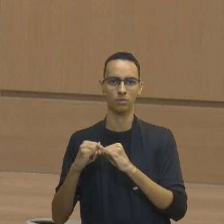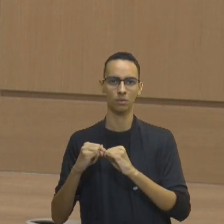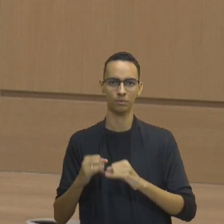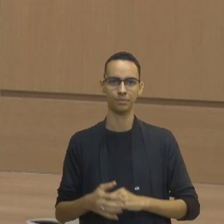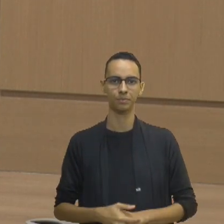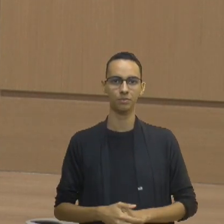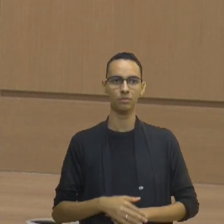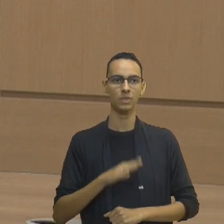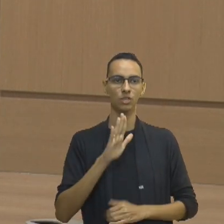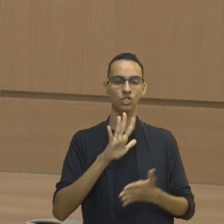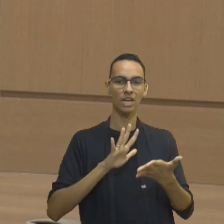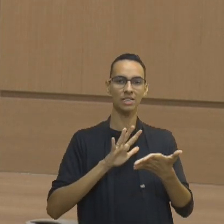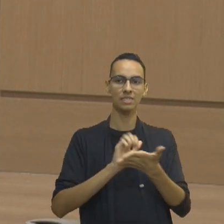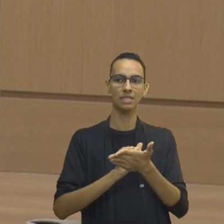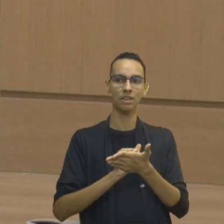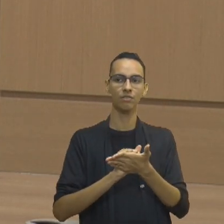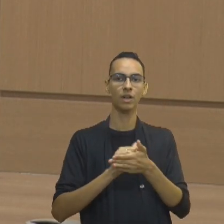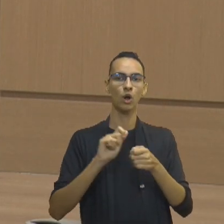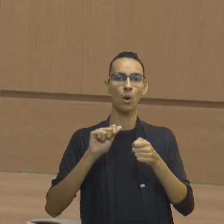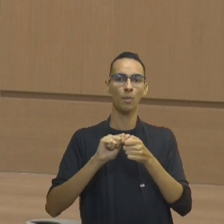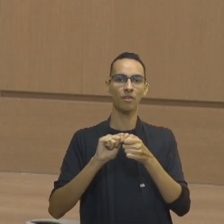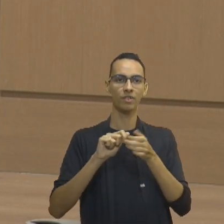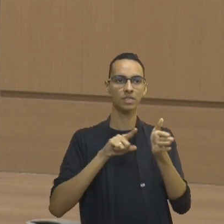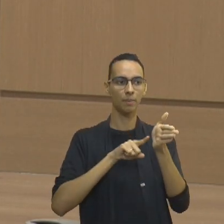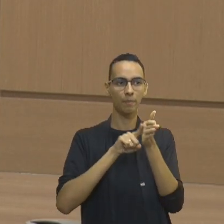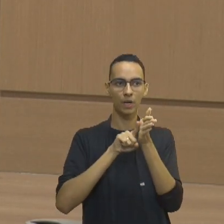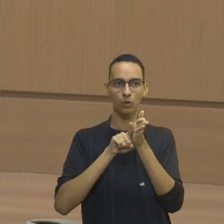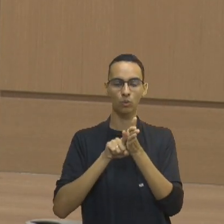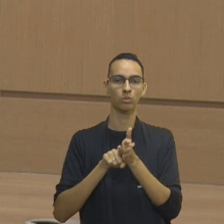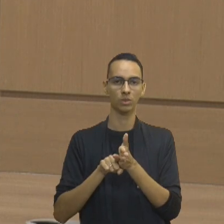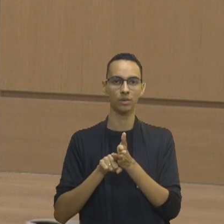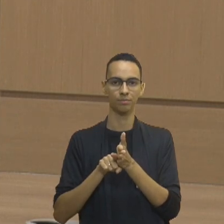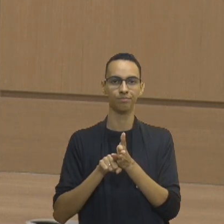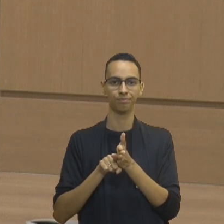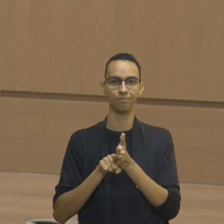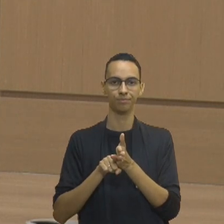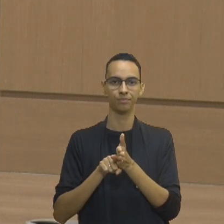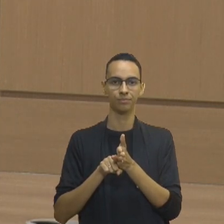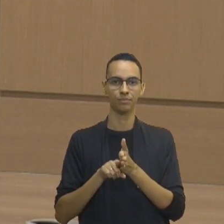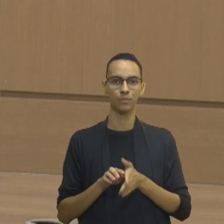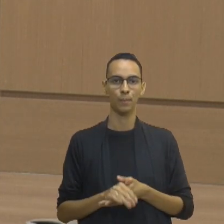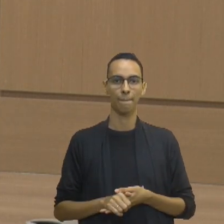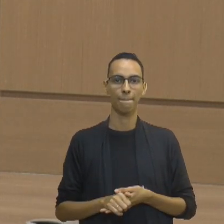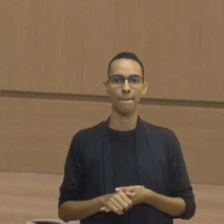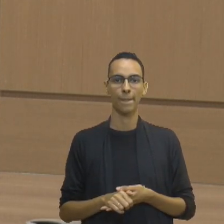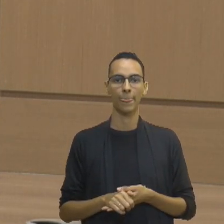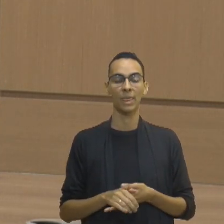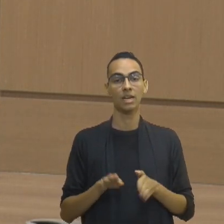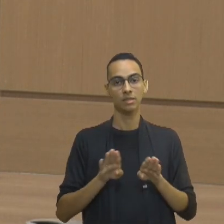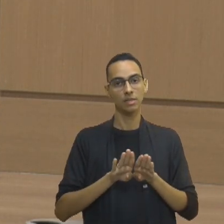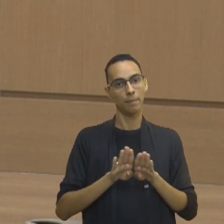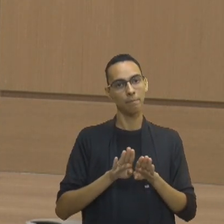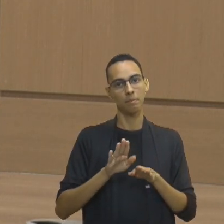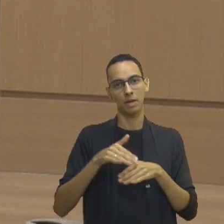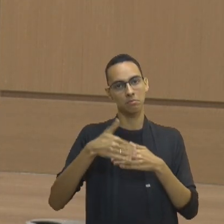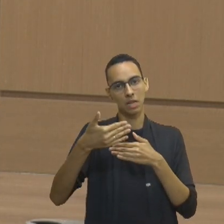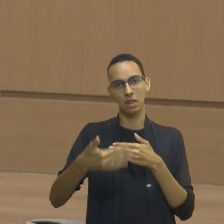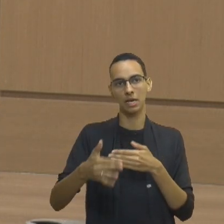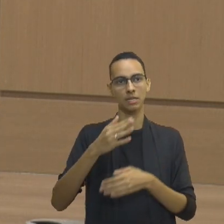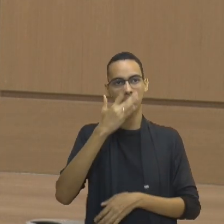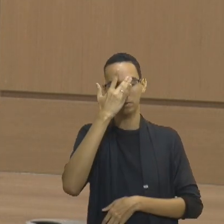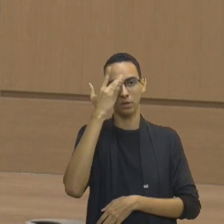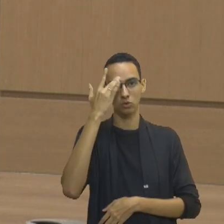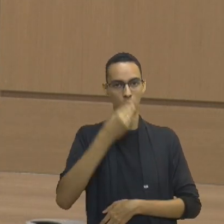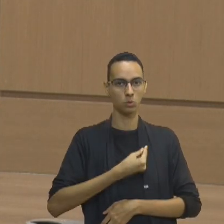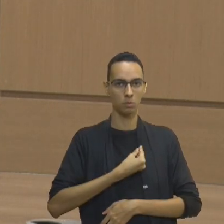se inscreveram para fazer pergunta. A gente, e além dos presentes que vão